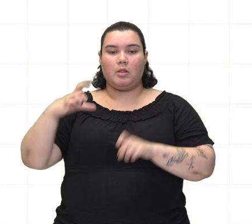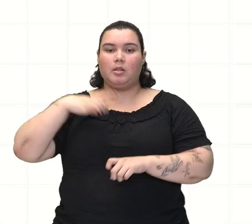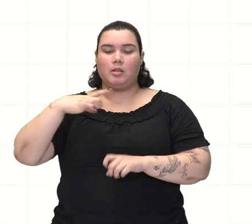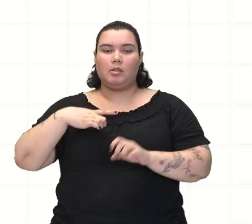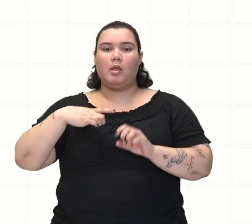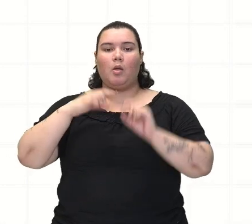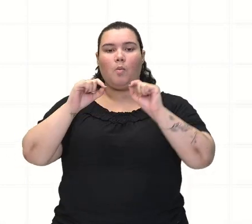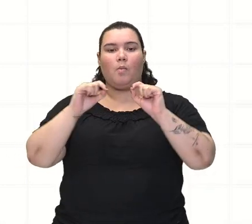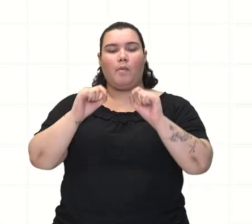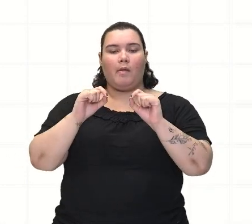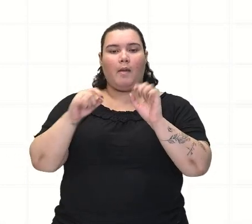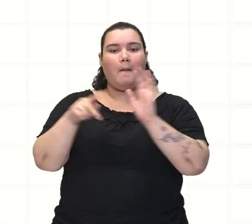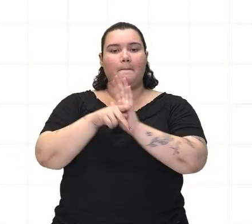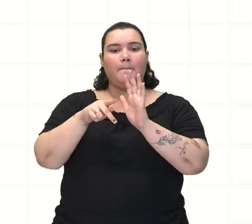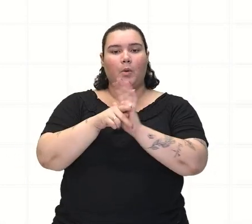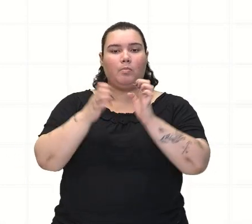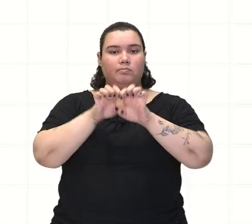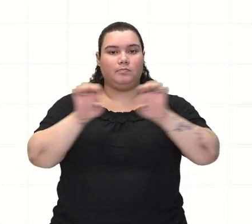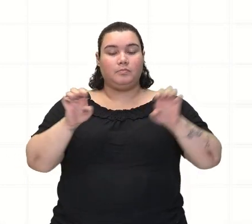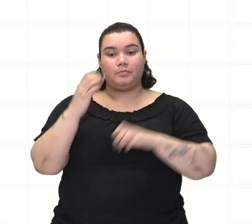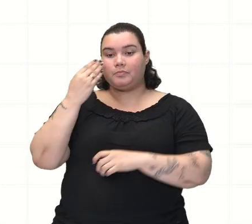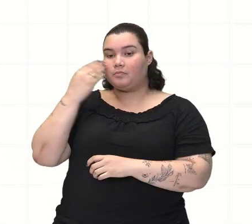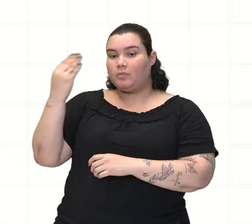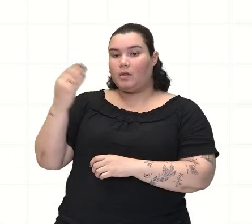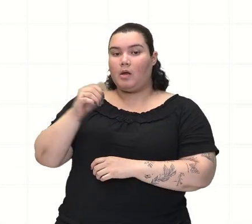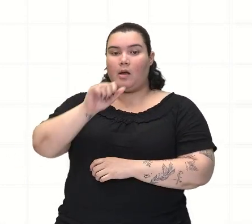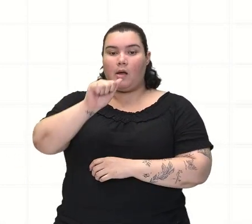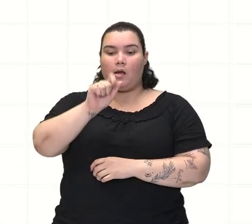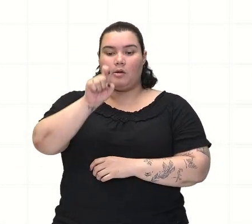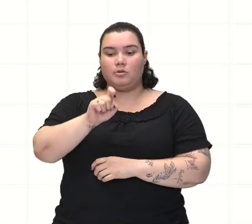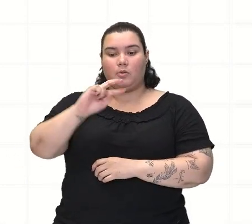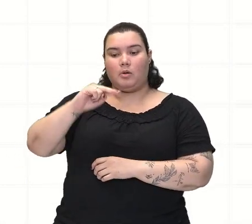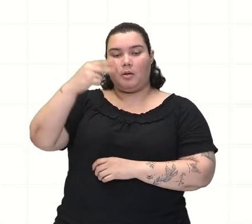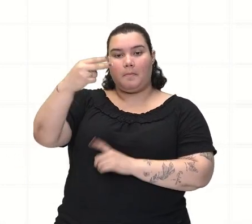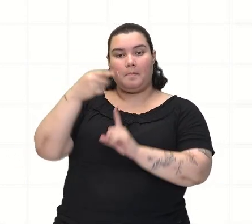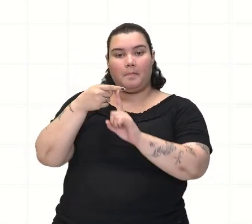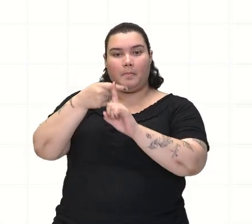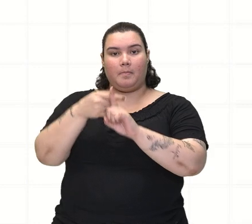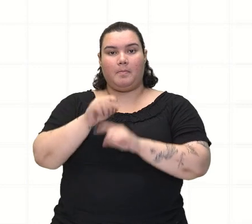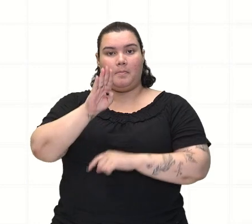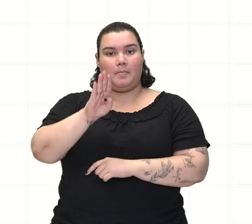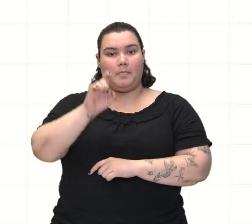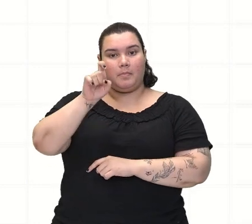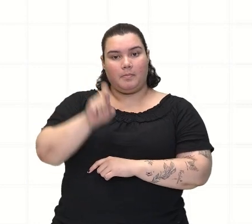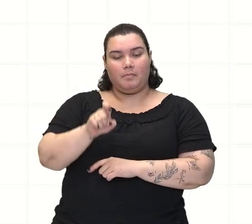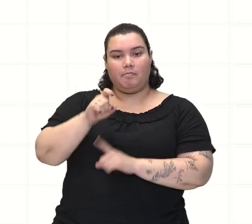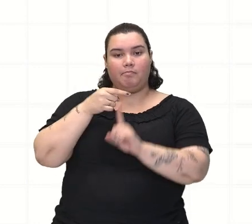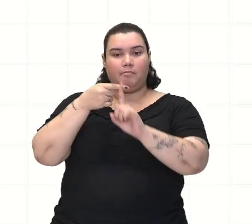essa característica. Ax ao quadrado mais bx